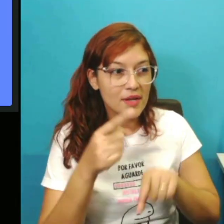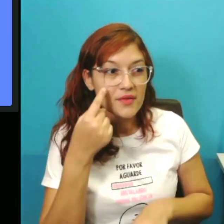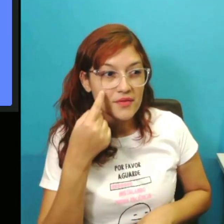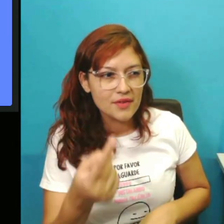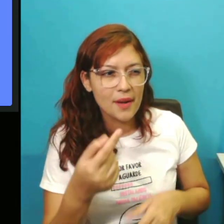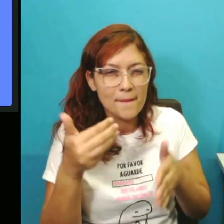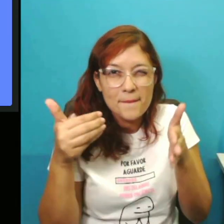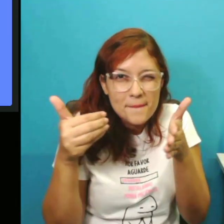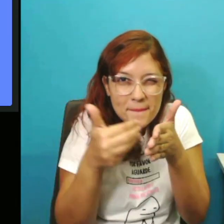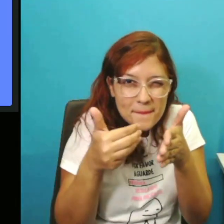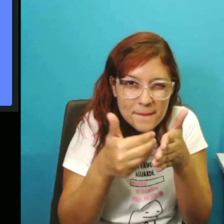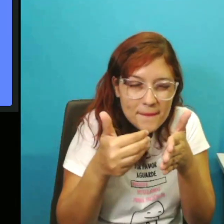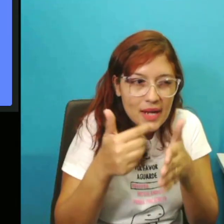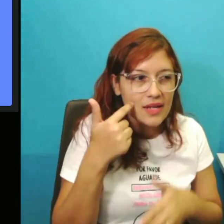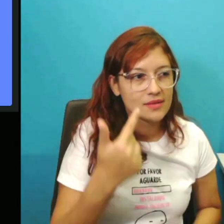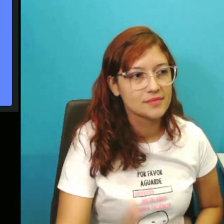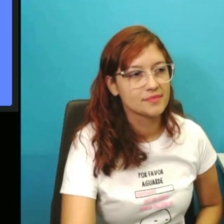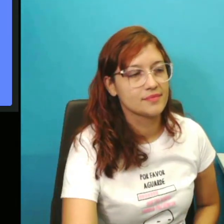explicação.